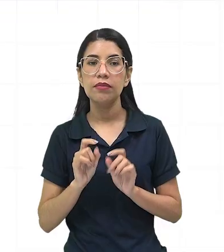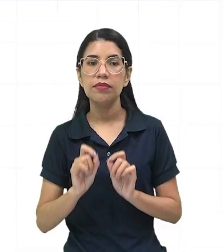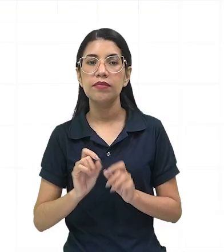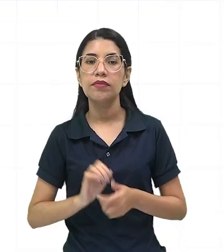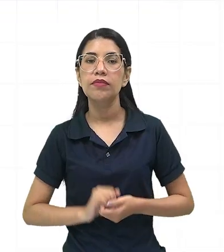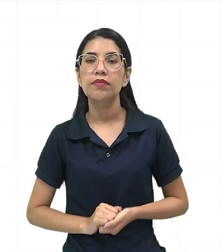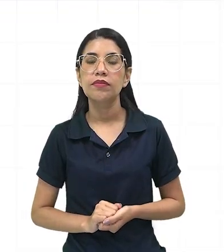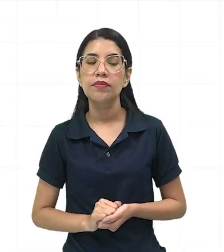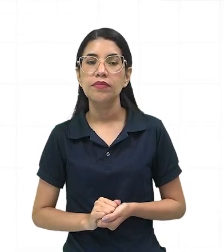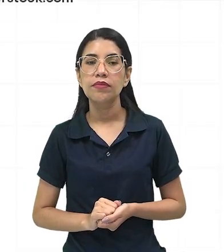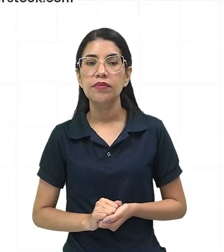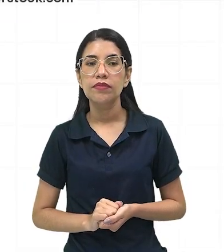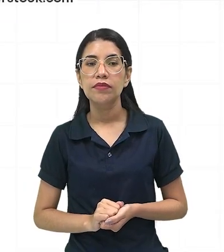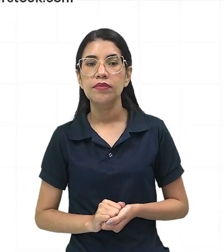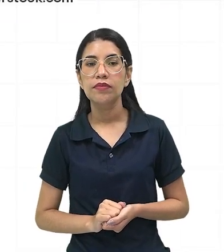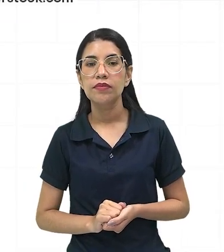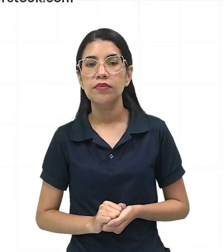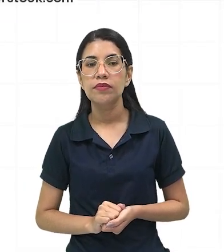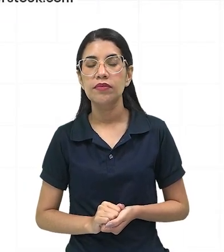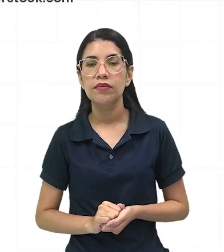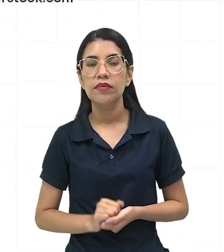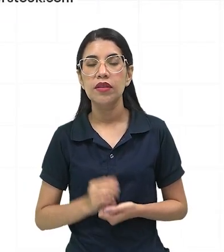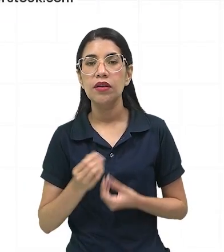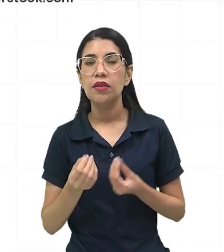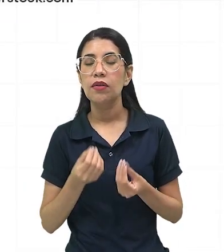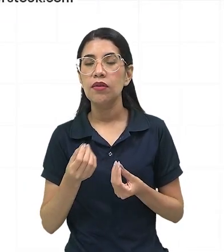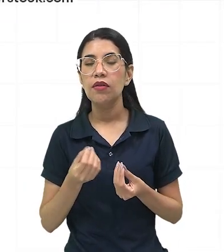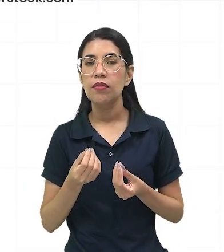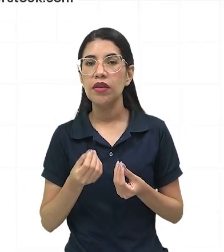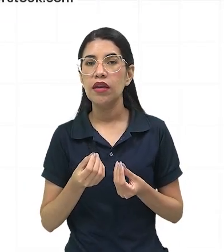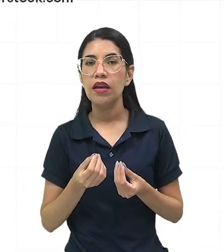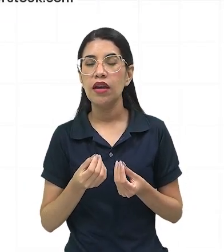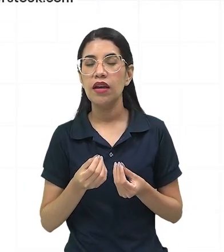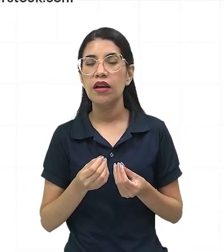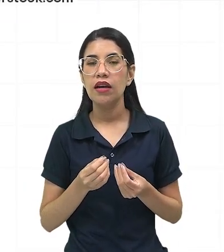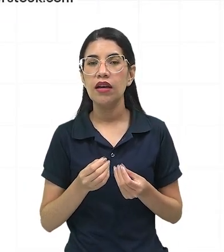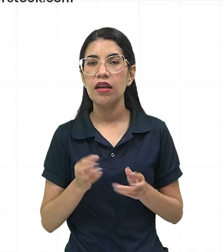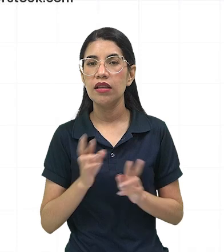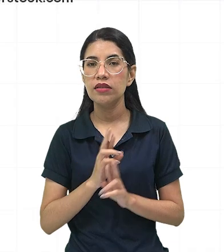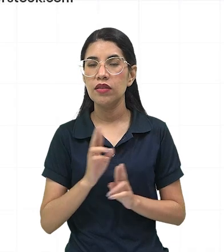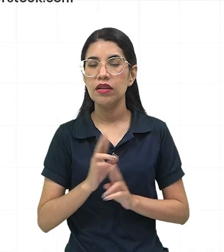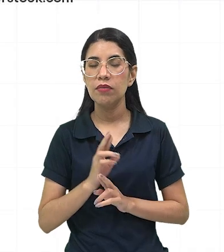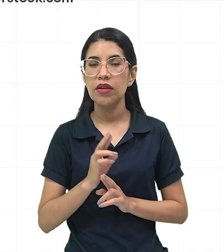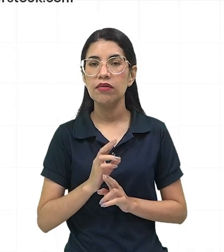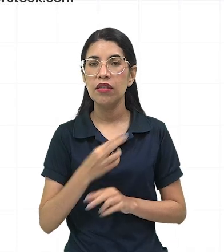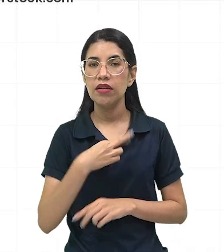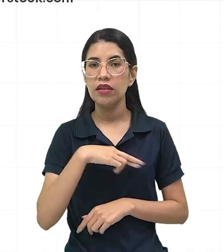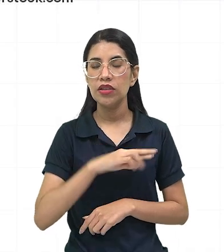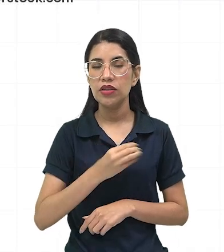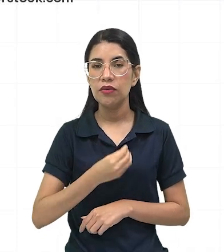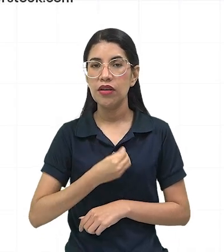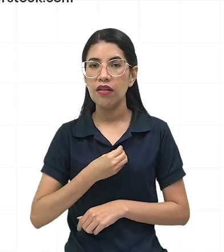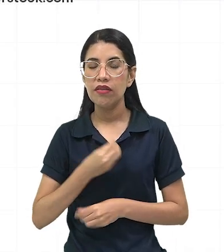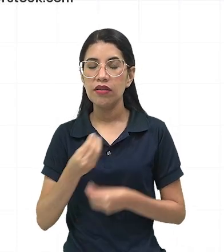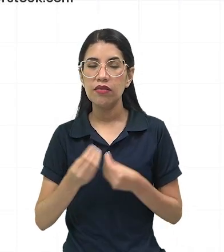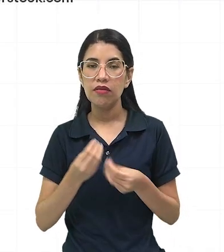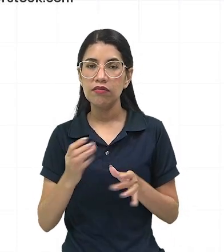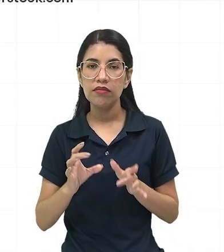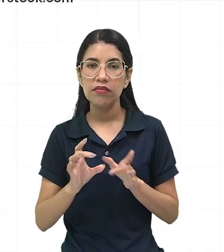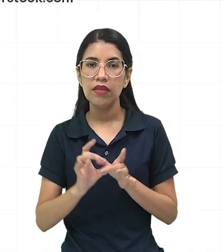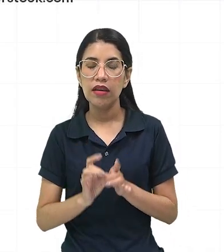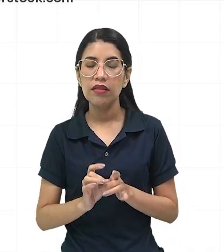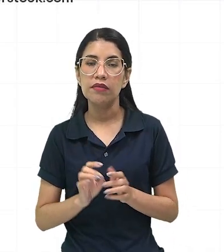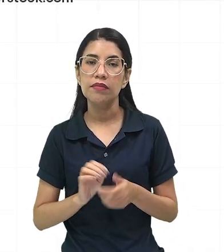unidade. Essa relação, como é que a religião se relaciona com a vida, né? A religião sempre esteve ligada ao